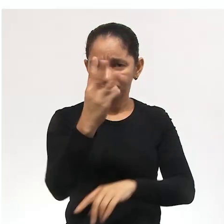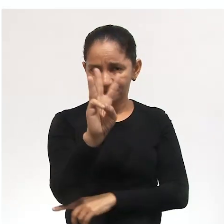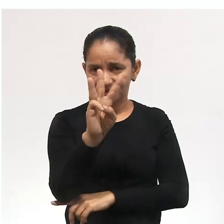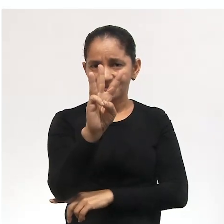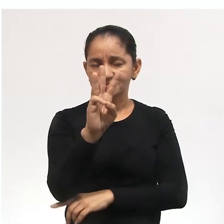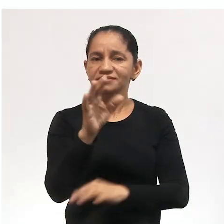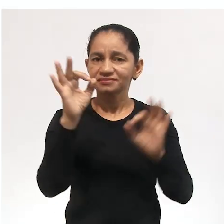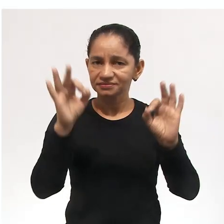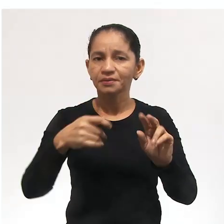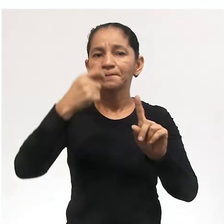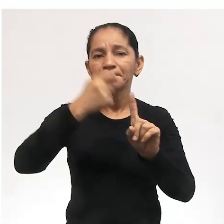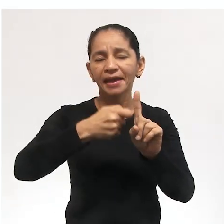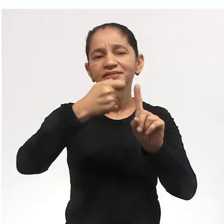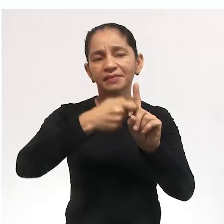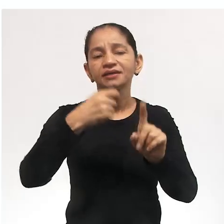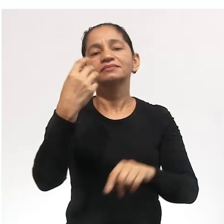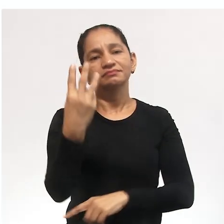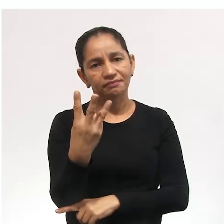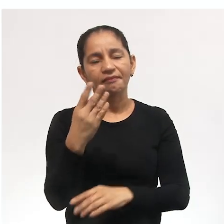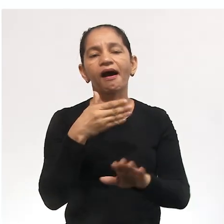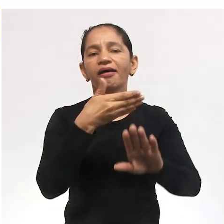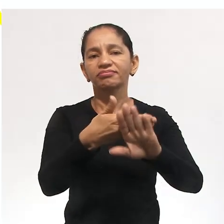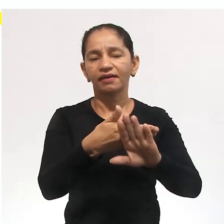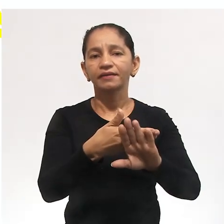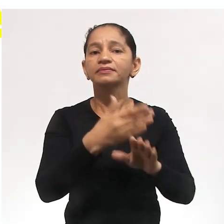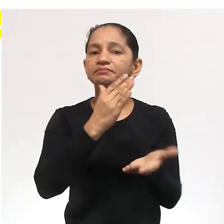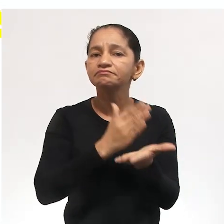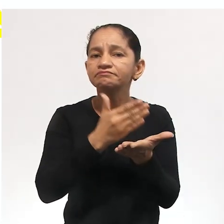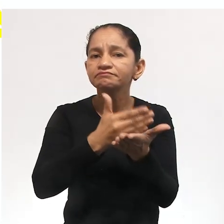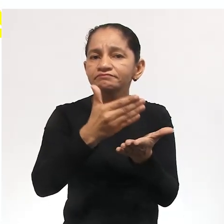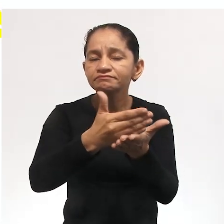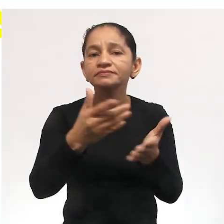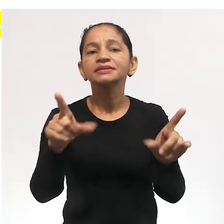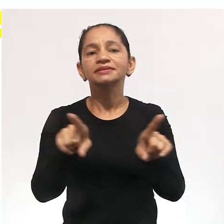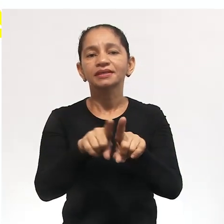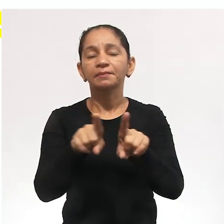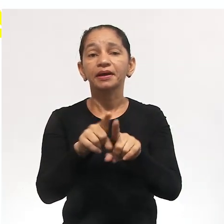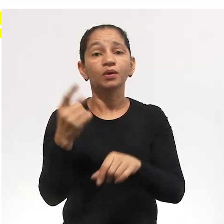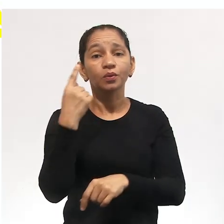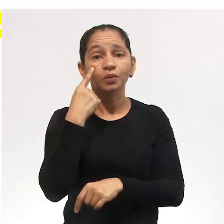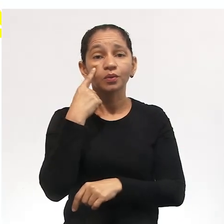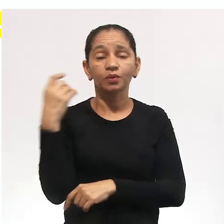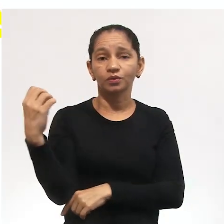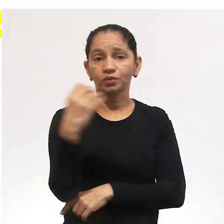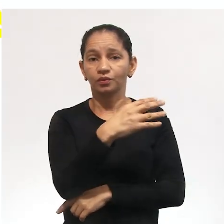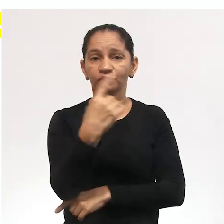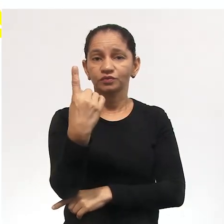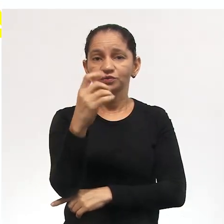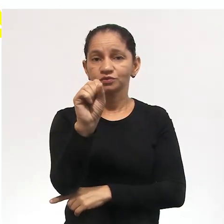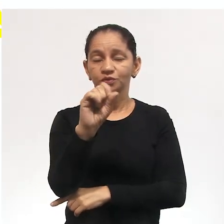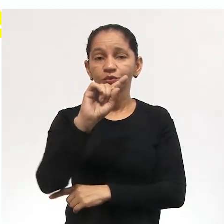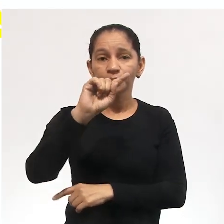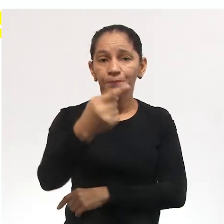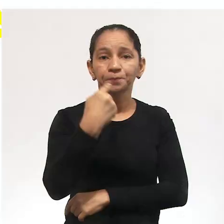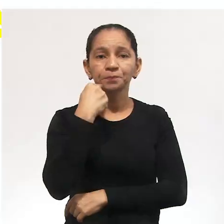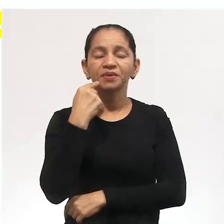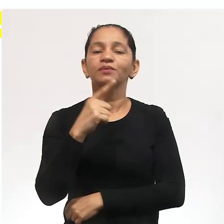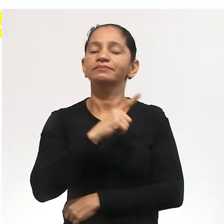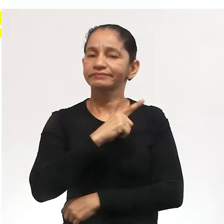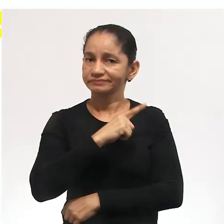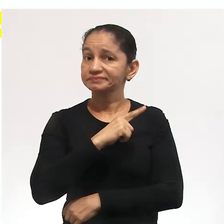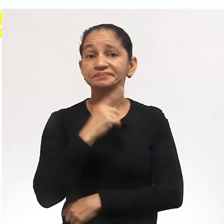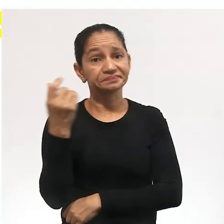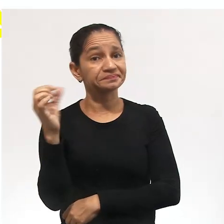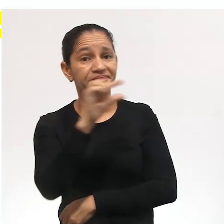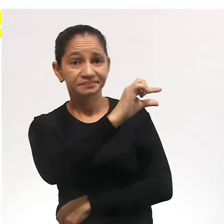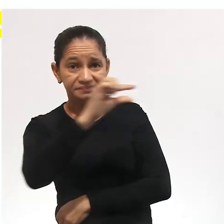o quê? Esse novo elemento aqui, 18 mil. Olha só que legal. E nesse momento, nosso patrimônio ele aumenta. De